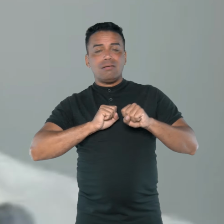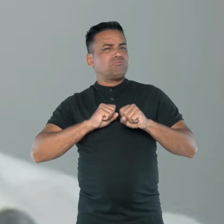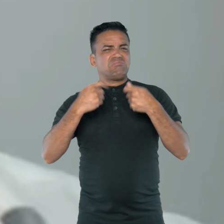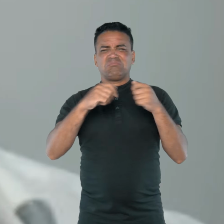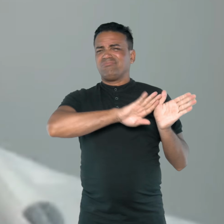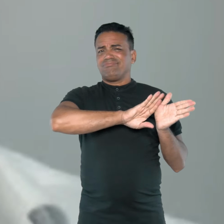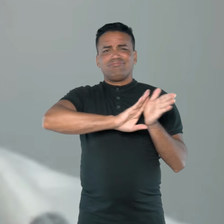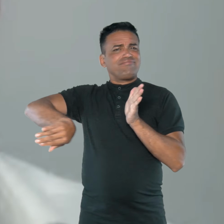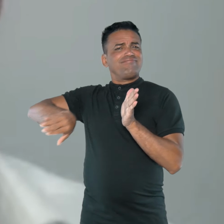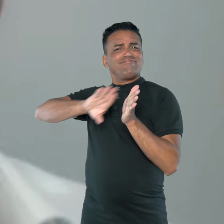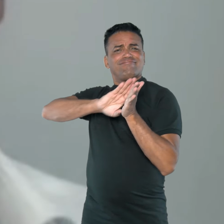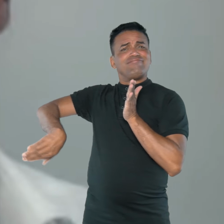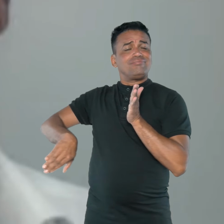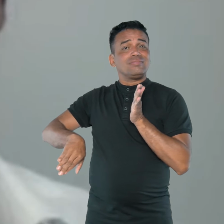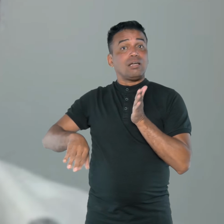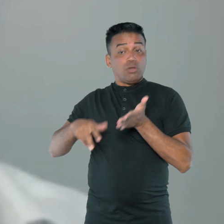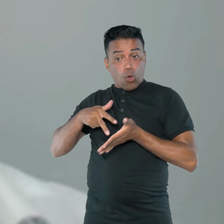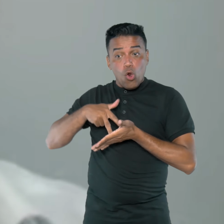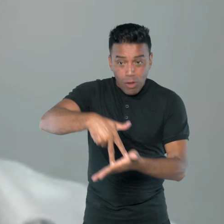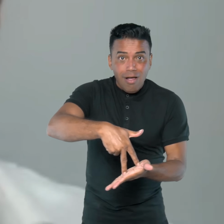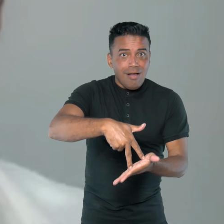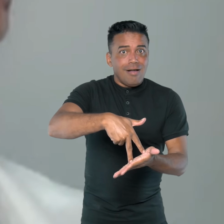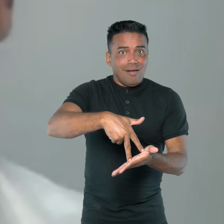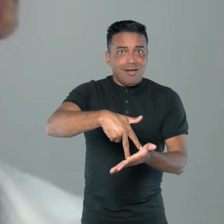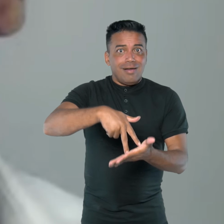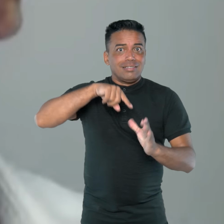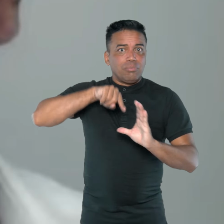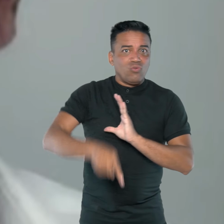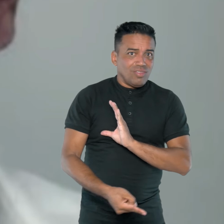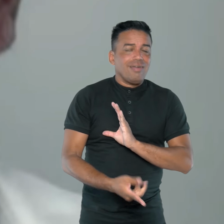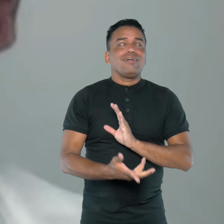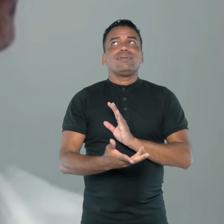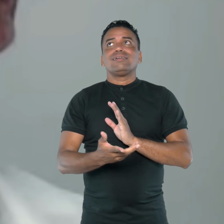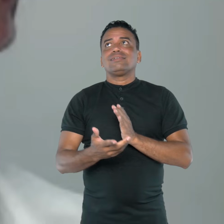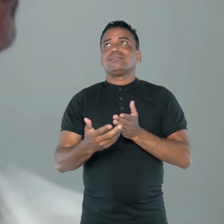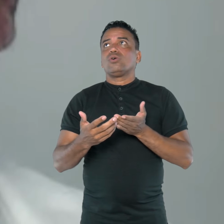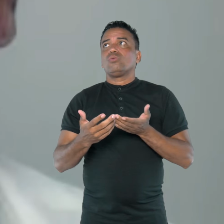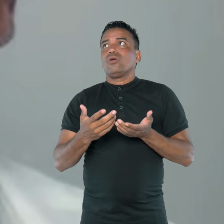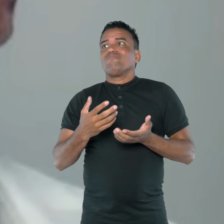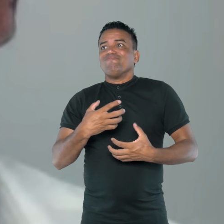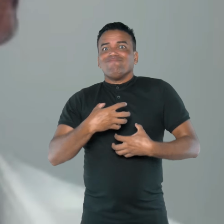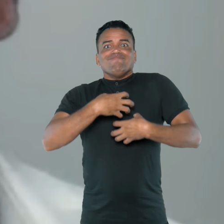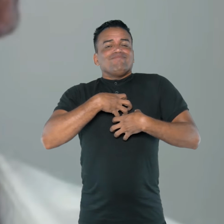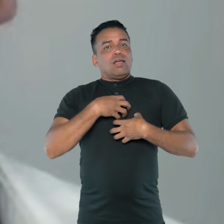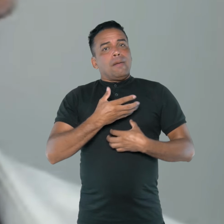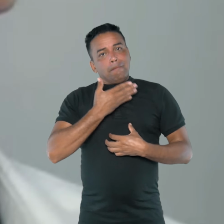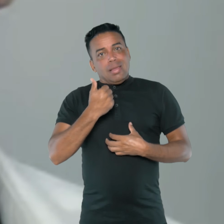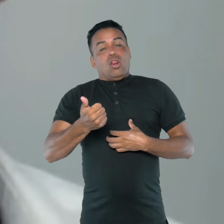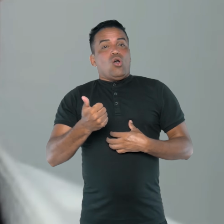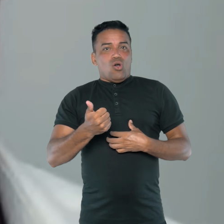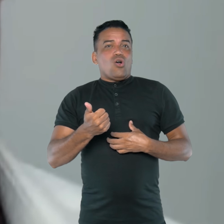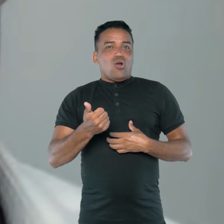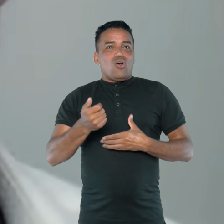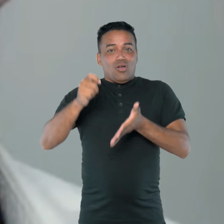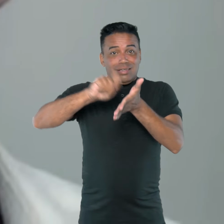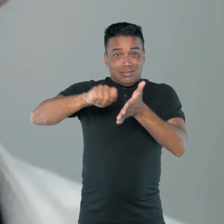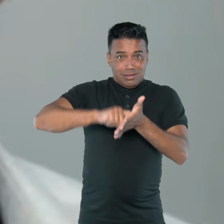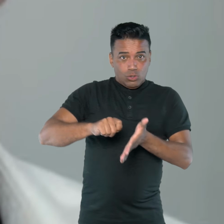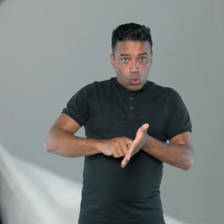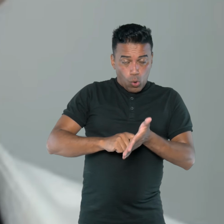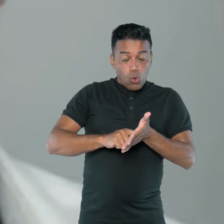me colocar nesse ofício, eu acho que me assenta melhor como escritor, mas também como ser